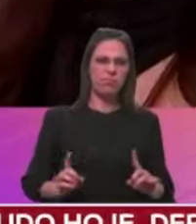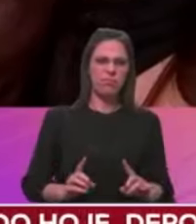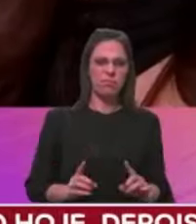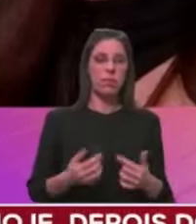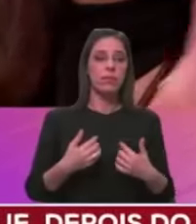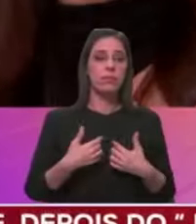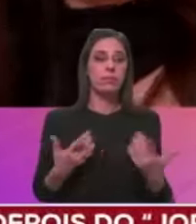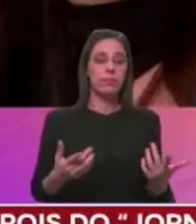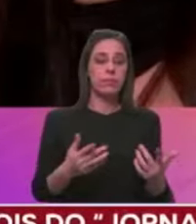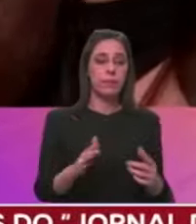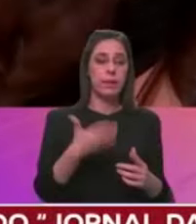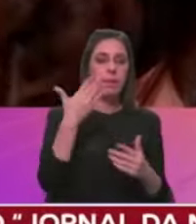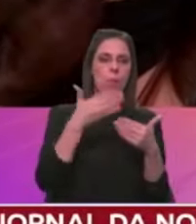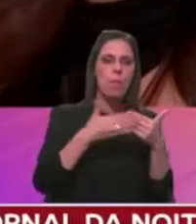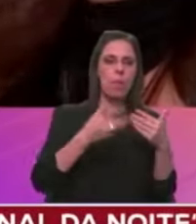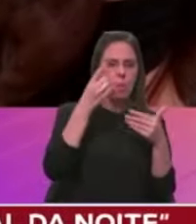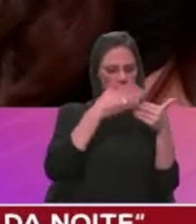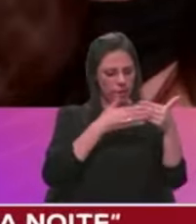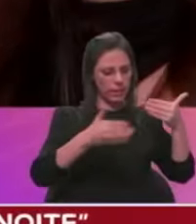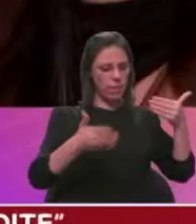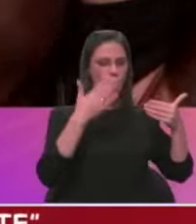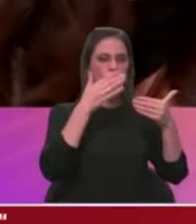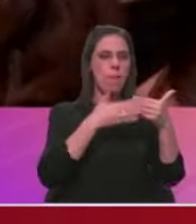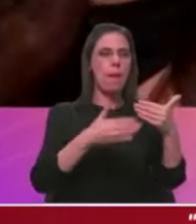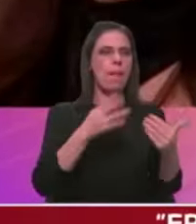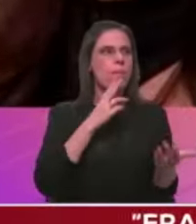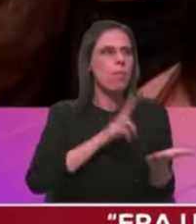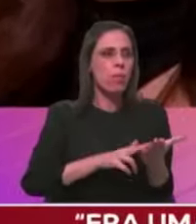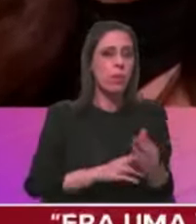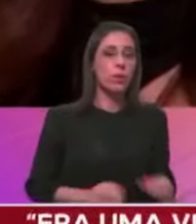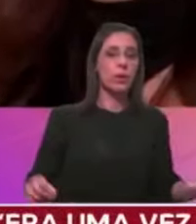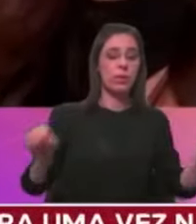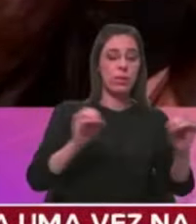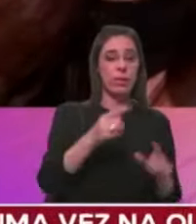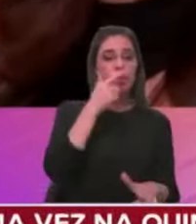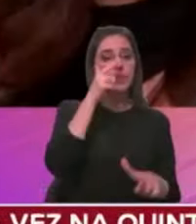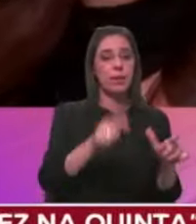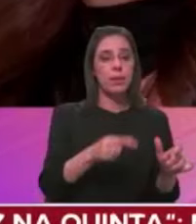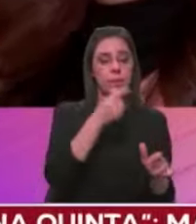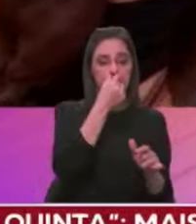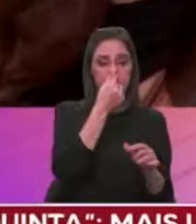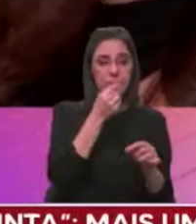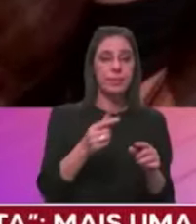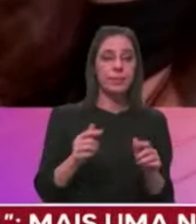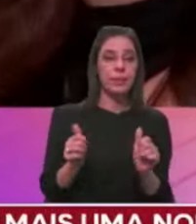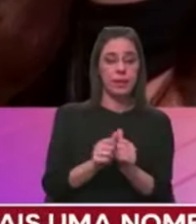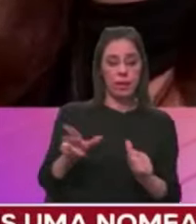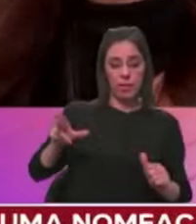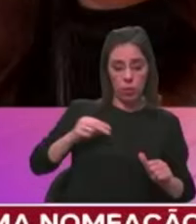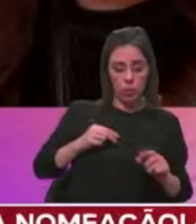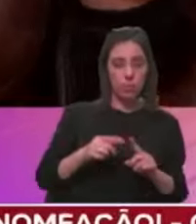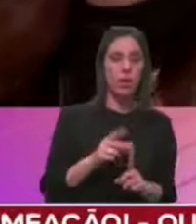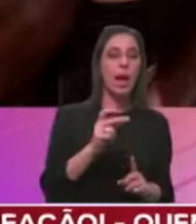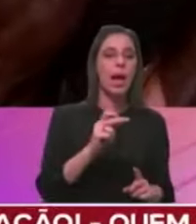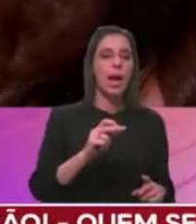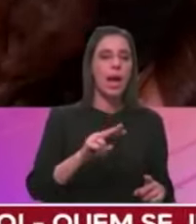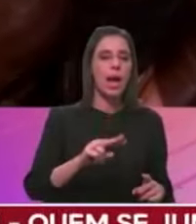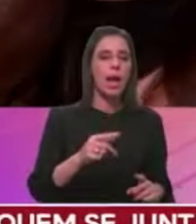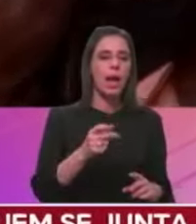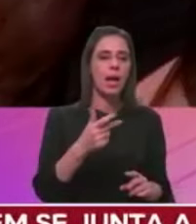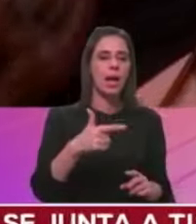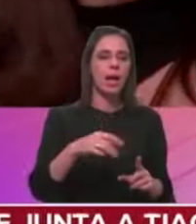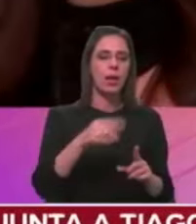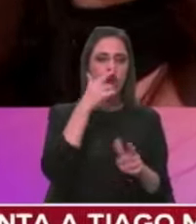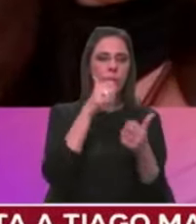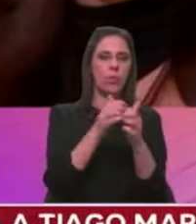a gente era a primeira semana sabe então não tinha motivo e até a pessoa que estava concorrendo comigo que é o Antônio era uma